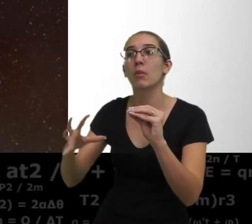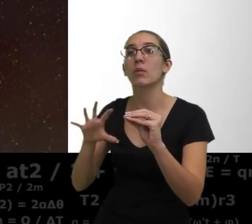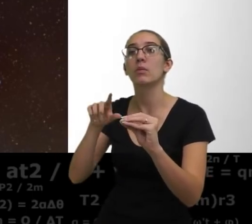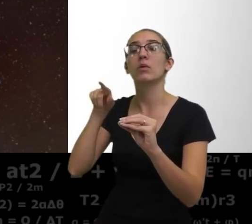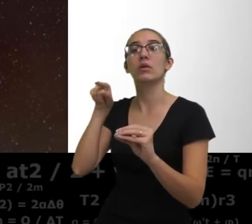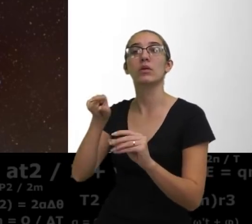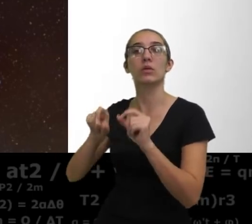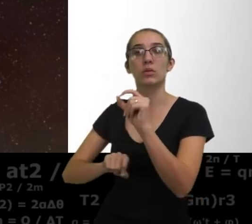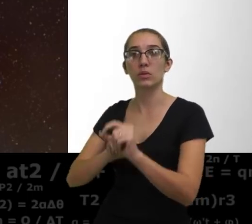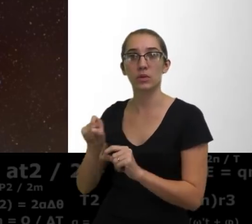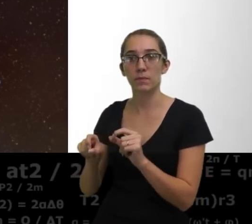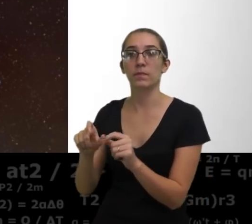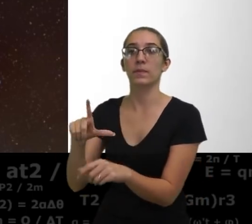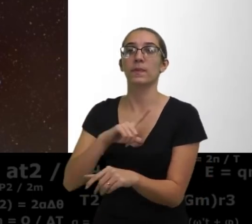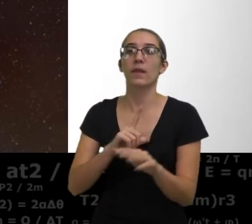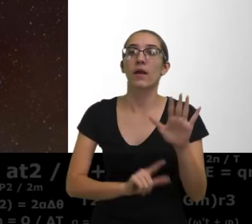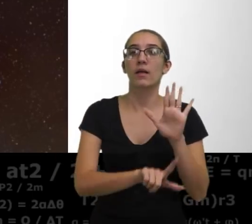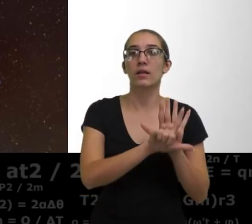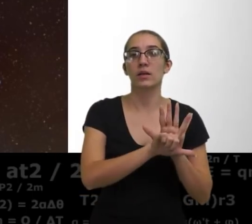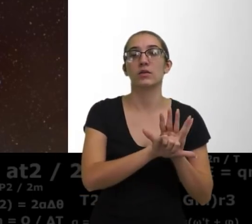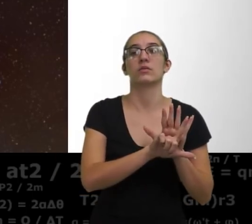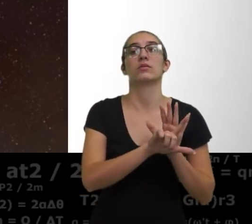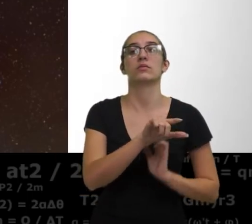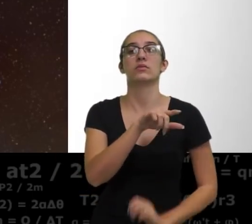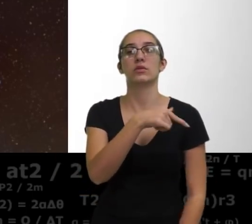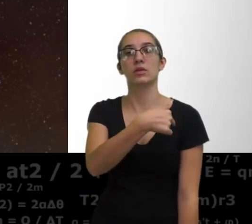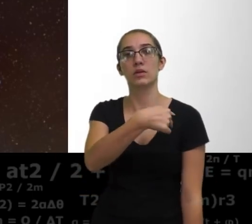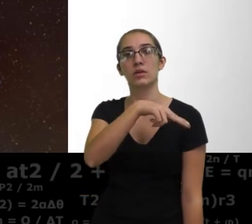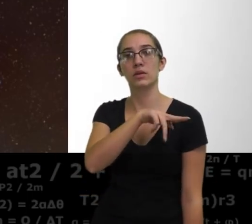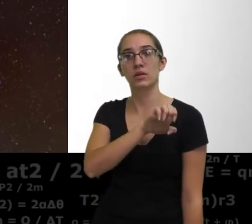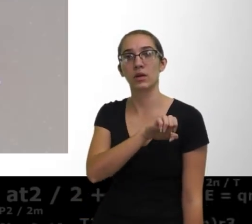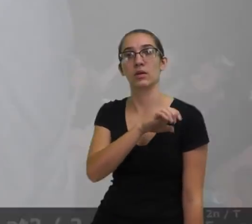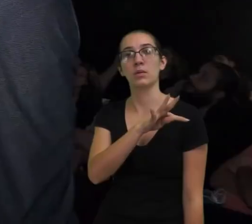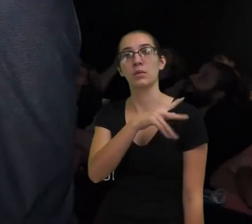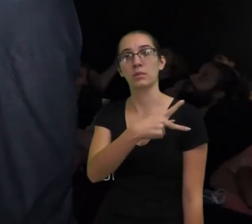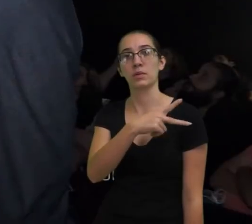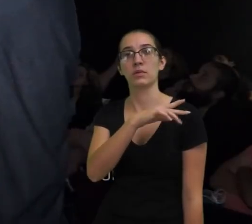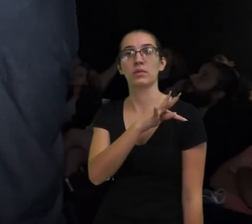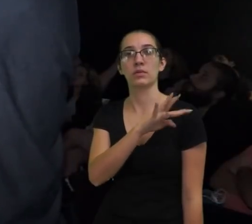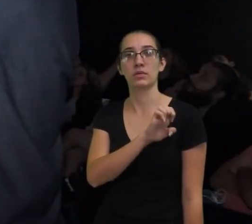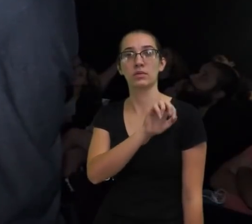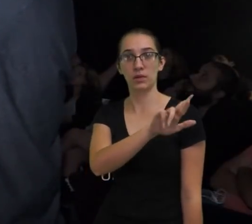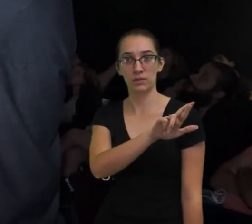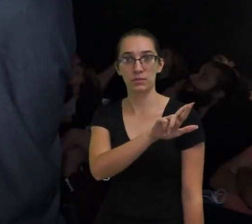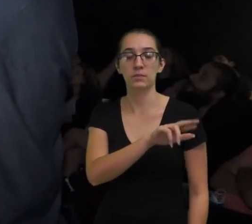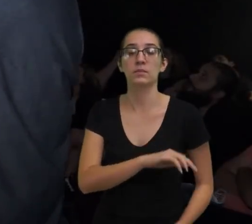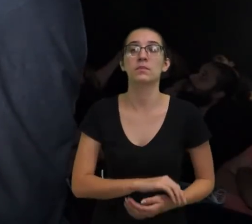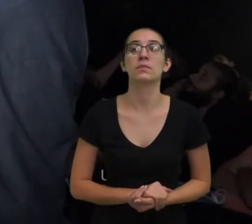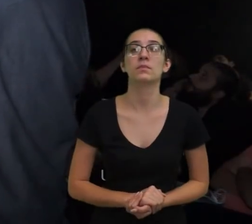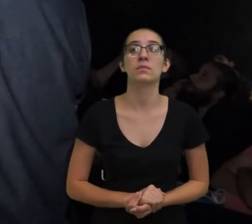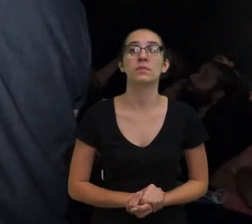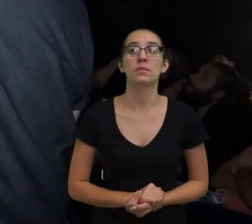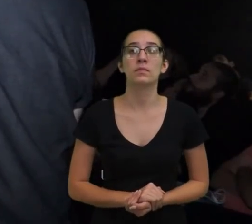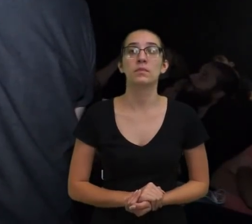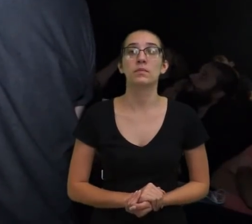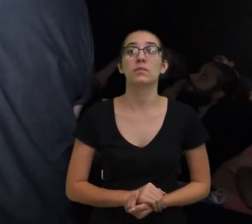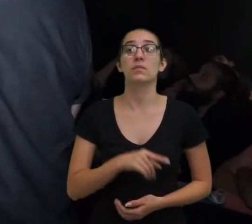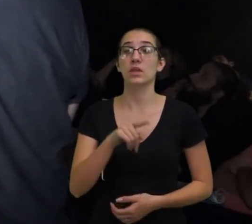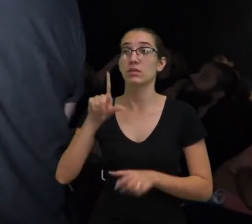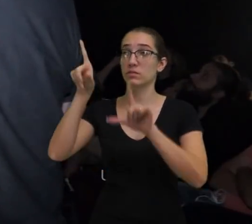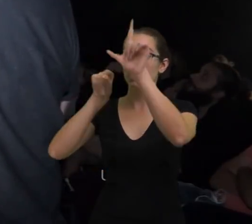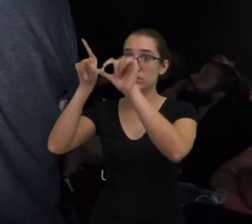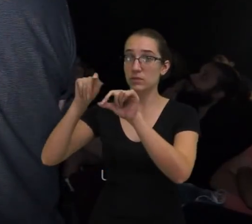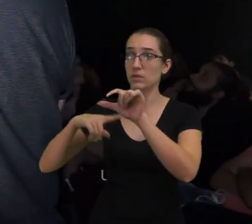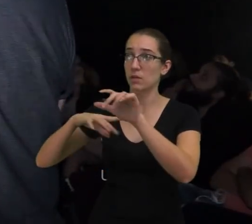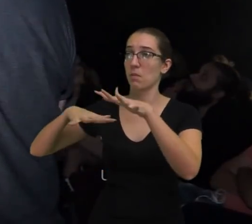os planetas se movem em torno do Sol, seguindo as leis de Kepler, essas estrelas estão se movendo em torno do centro da Via Láctea, seguindo